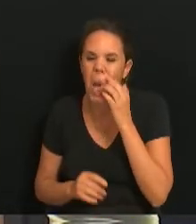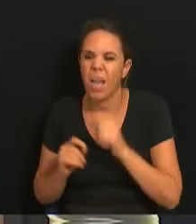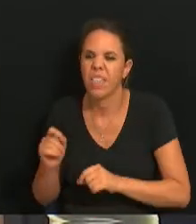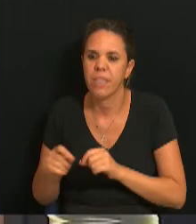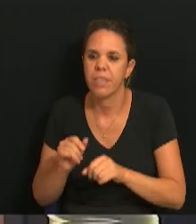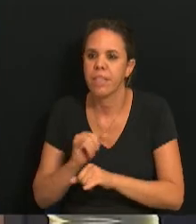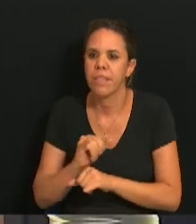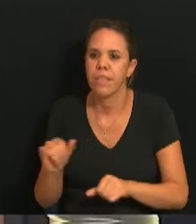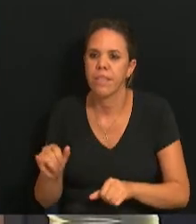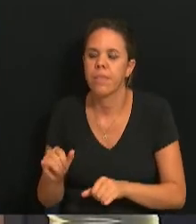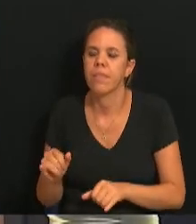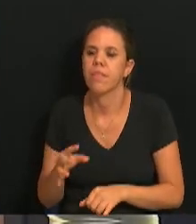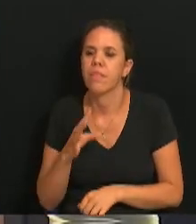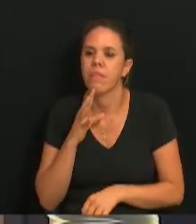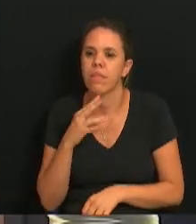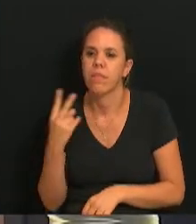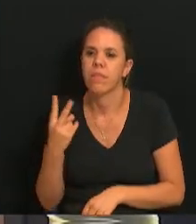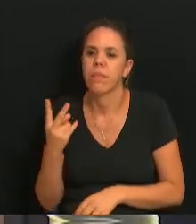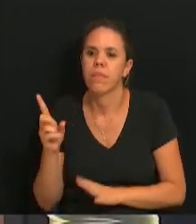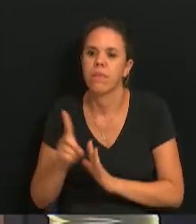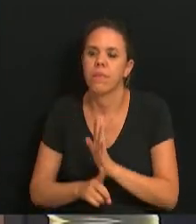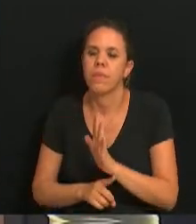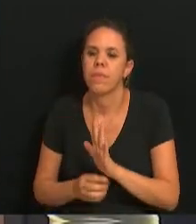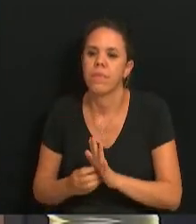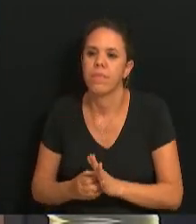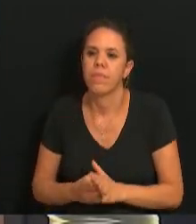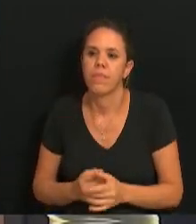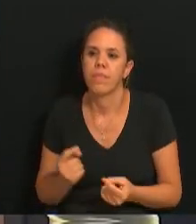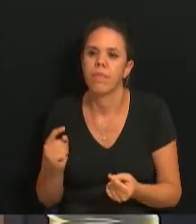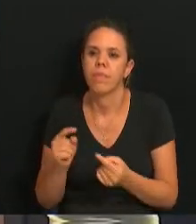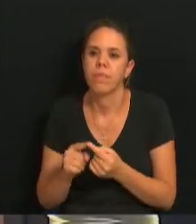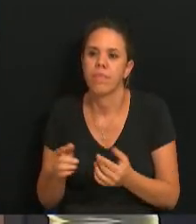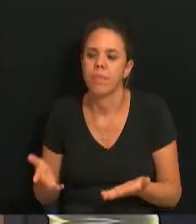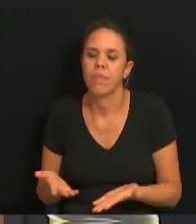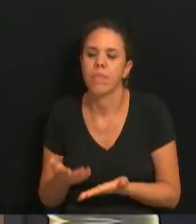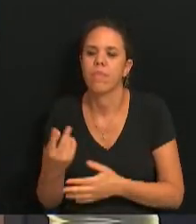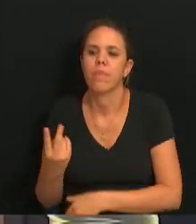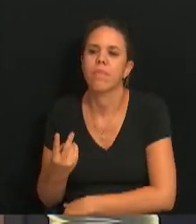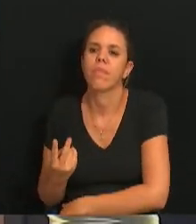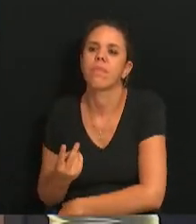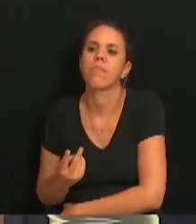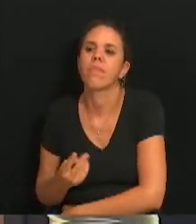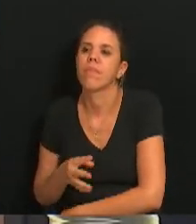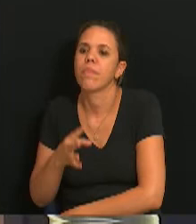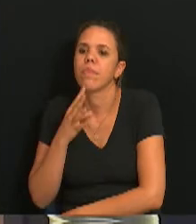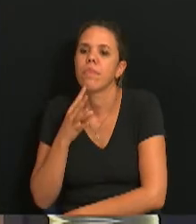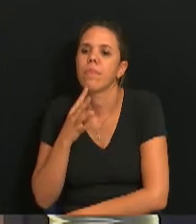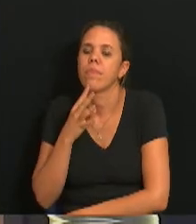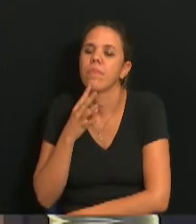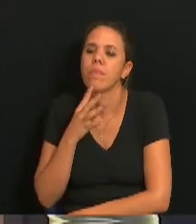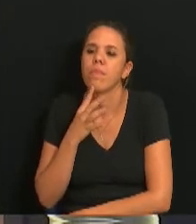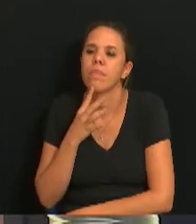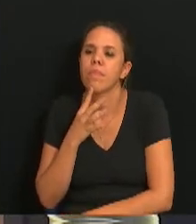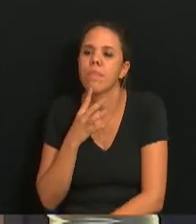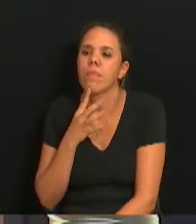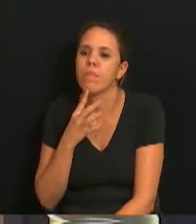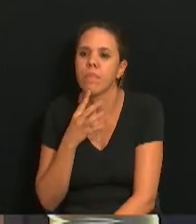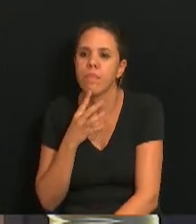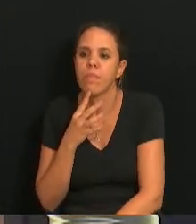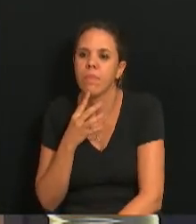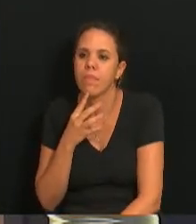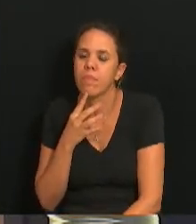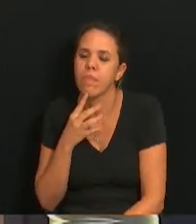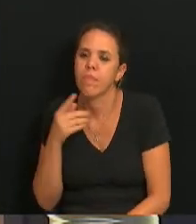que reconhece os direitos, no sentido de reconhecer que reconhece as multas,